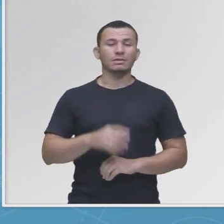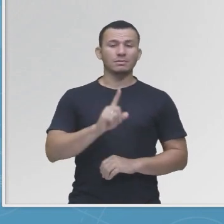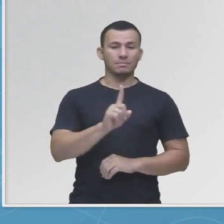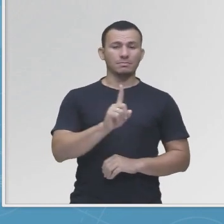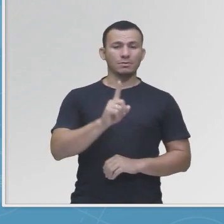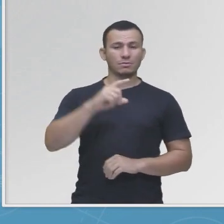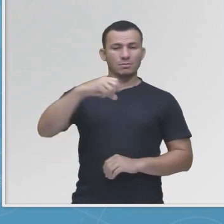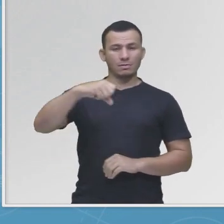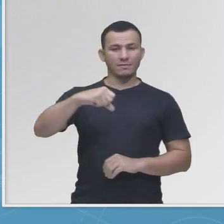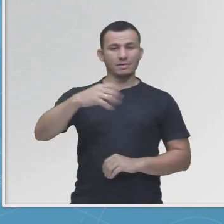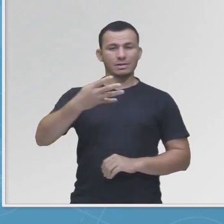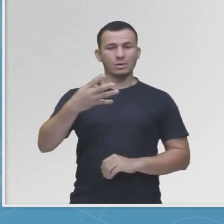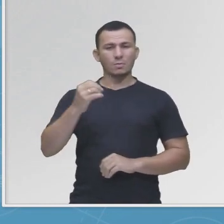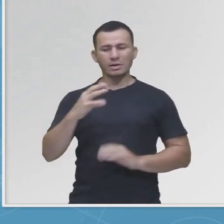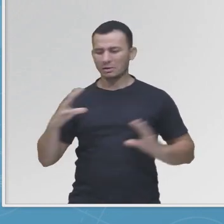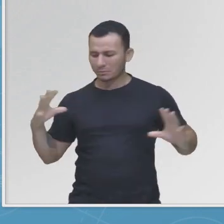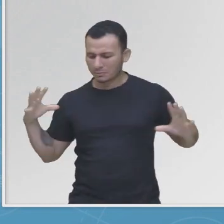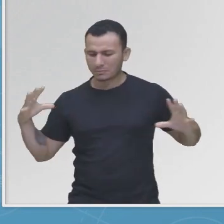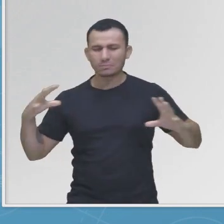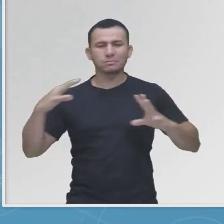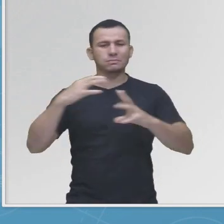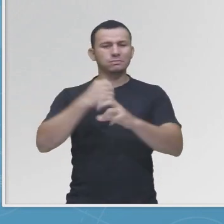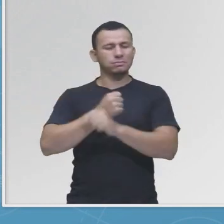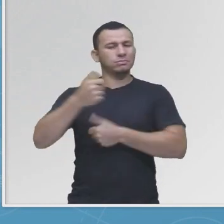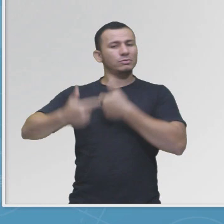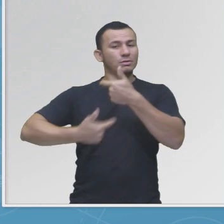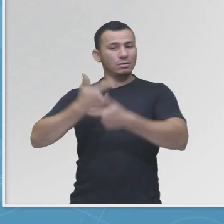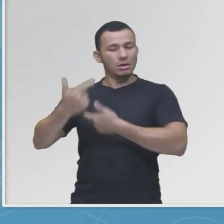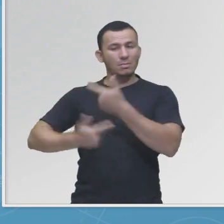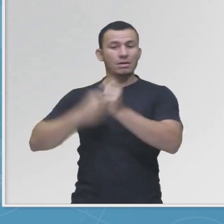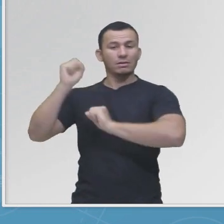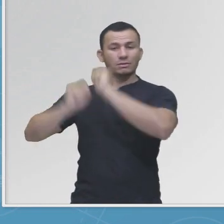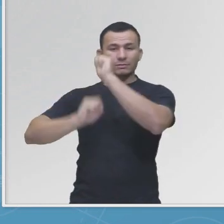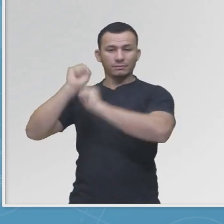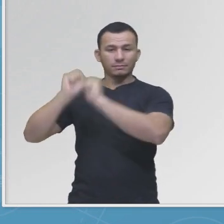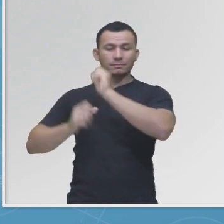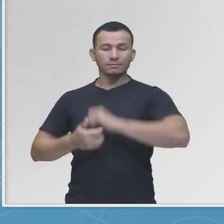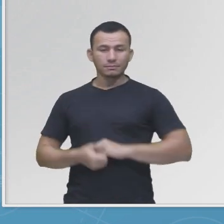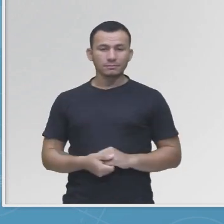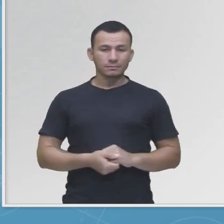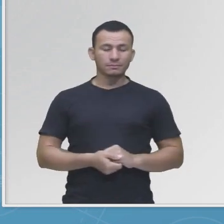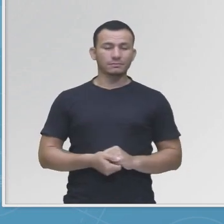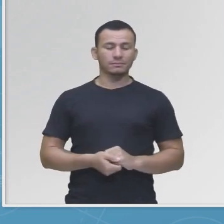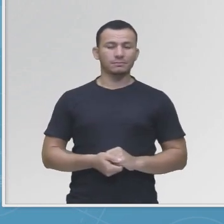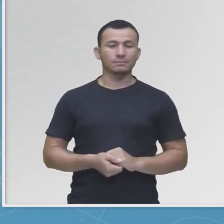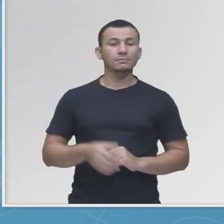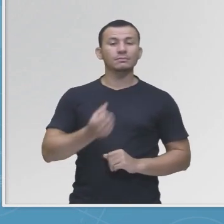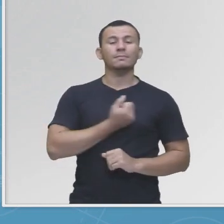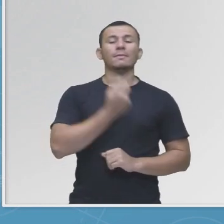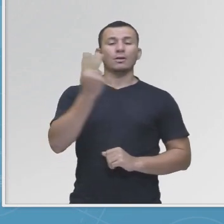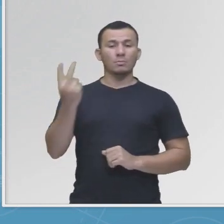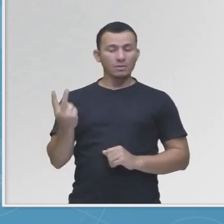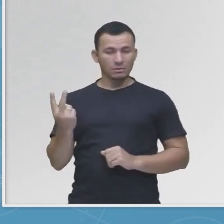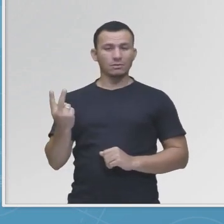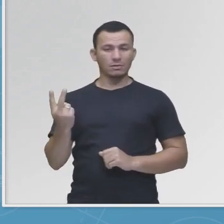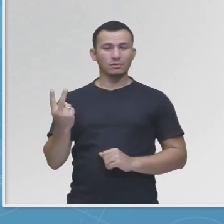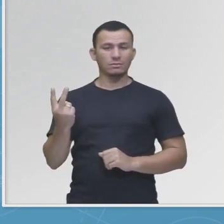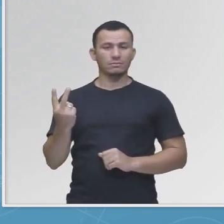1.940 pessoas trabalhando na fábrica. Na questão número